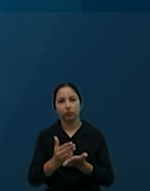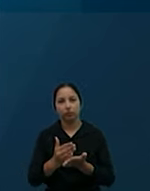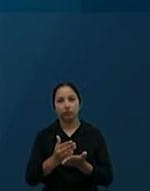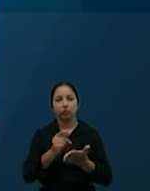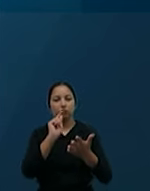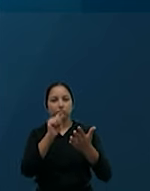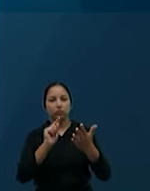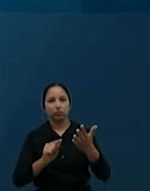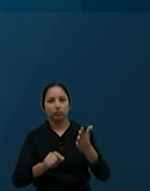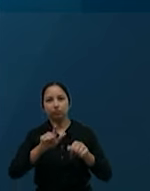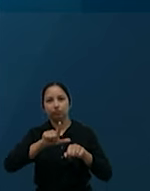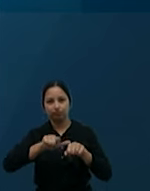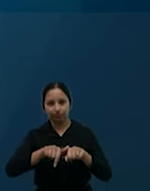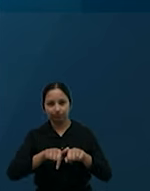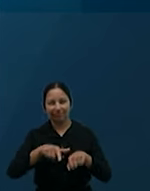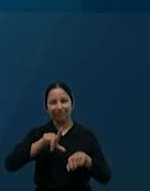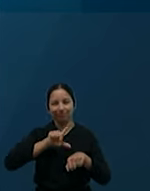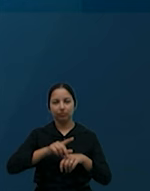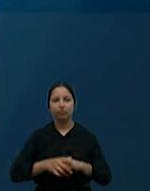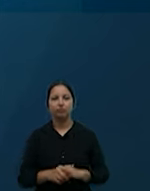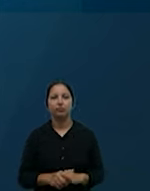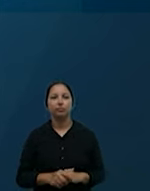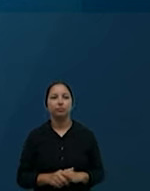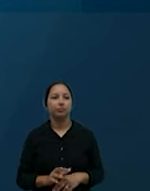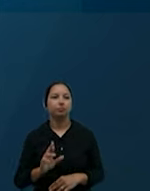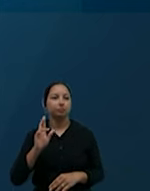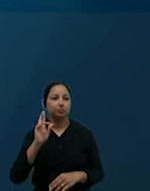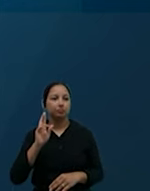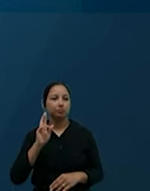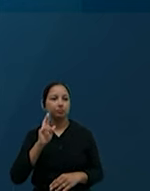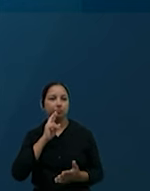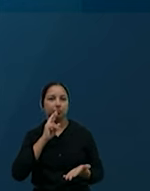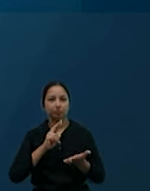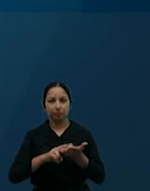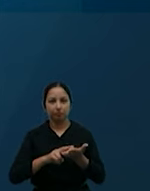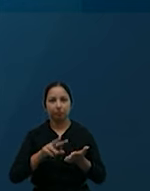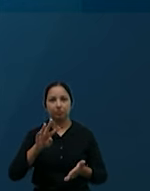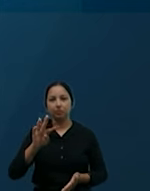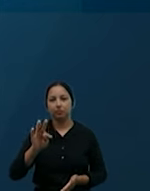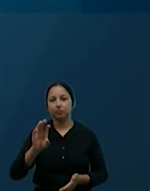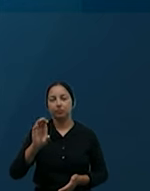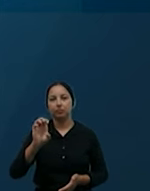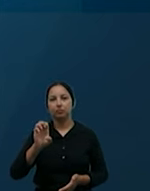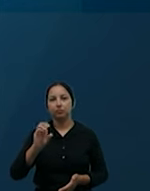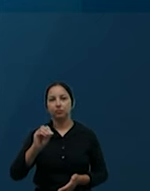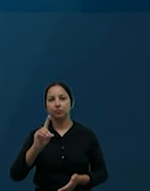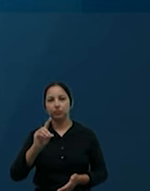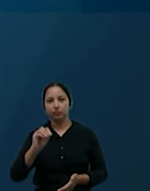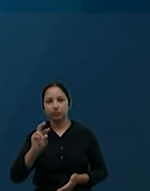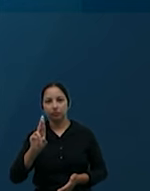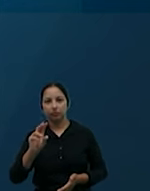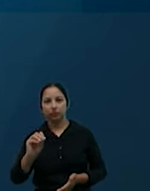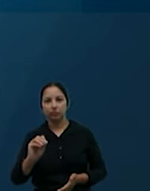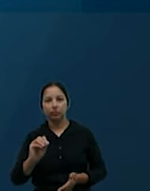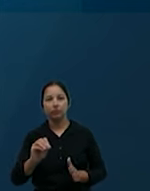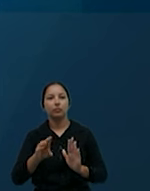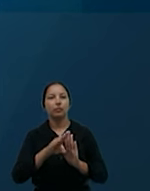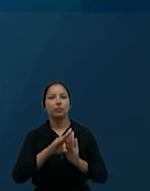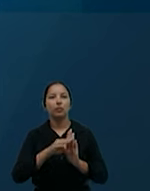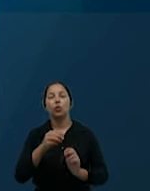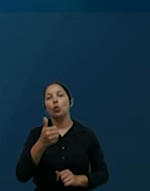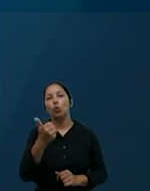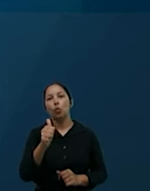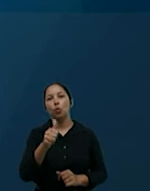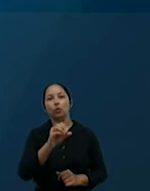Adiado. De relatoria do senhor ministro Teodoro Silva Santos, o tema 1104, referente aos recursos especiais